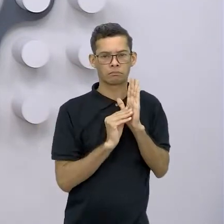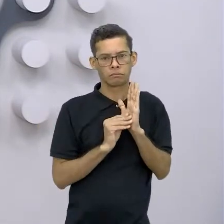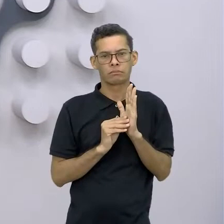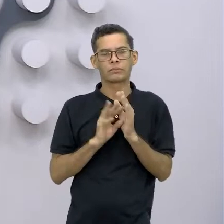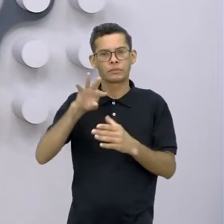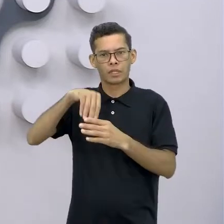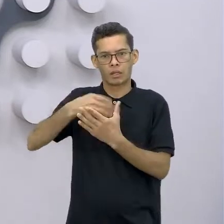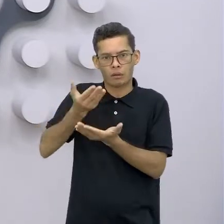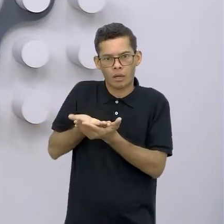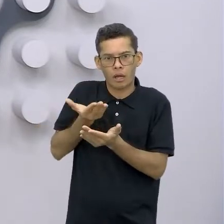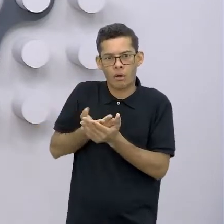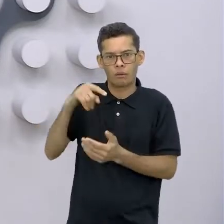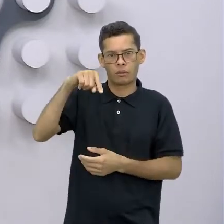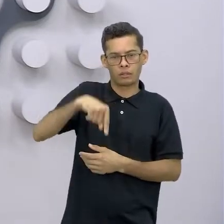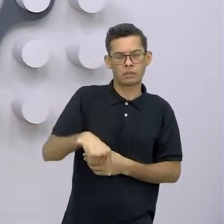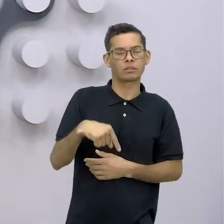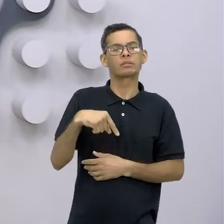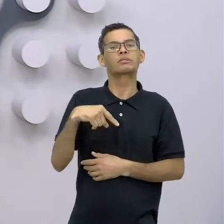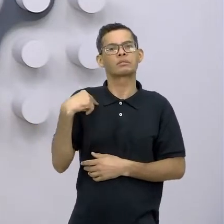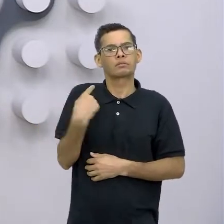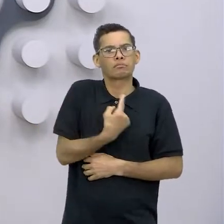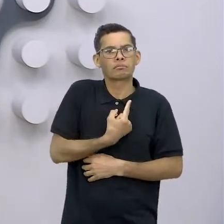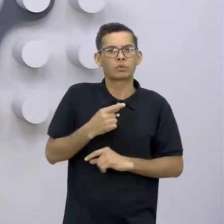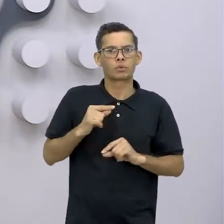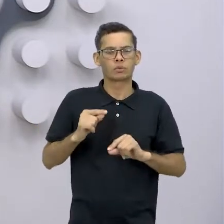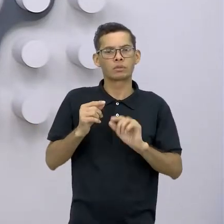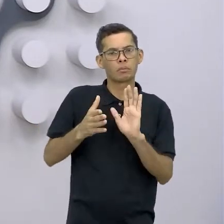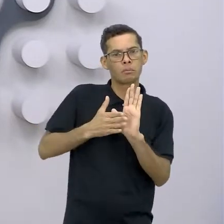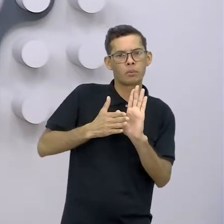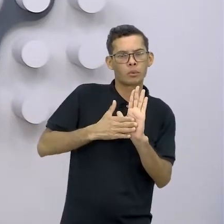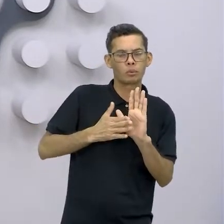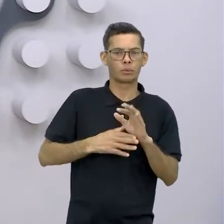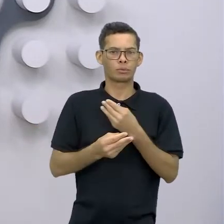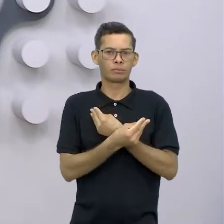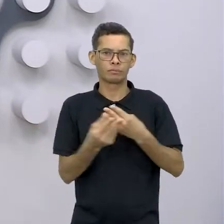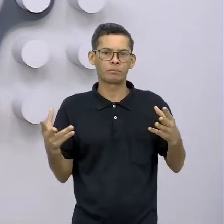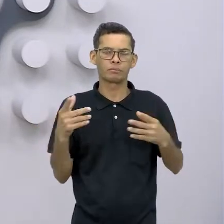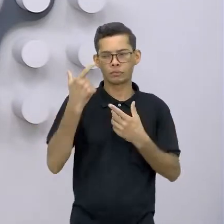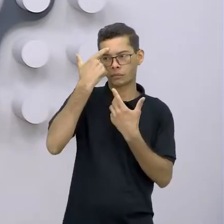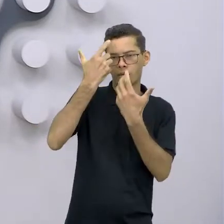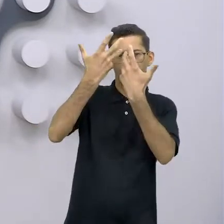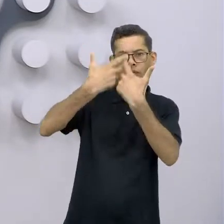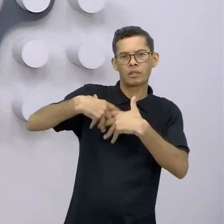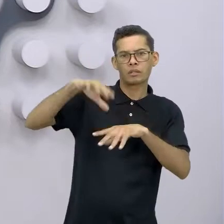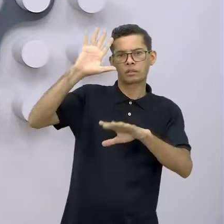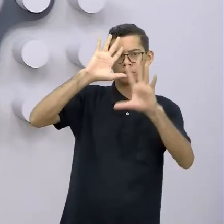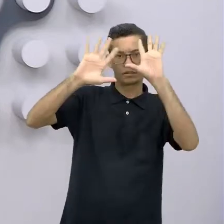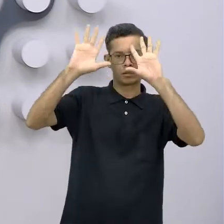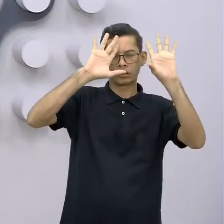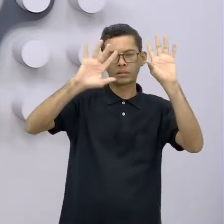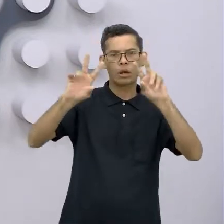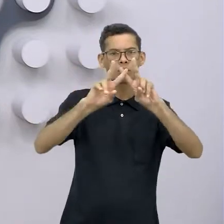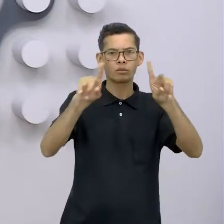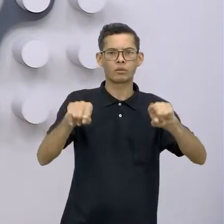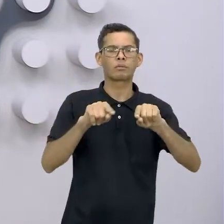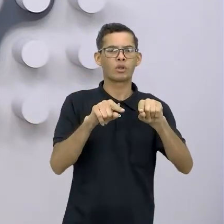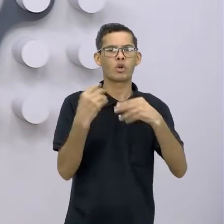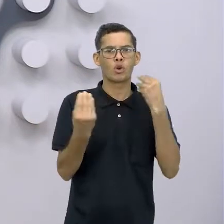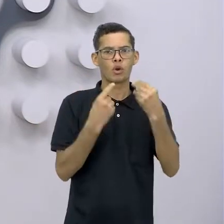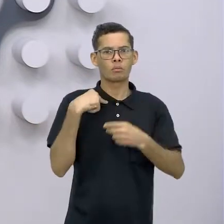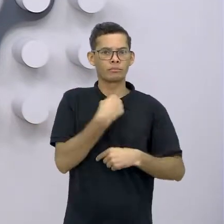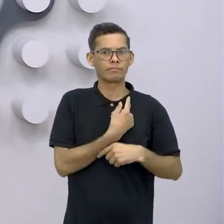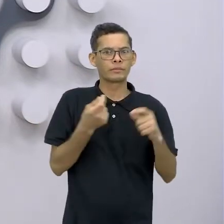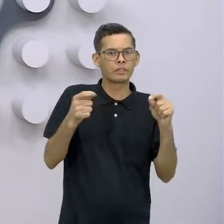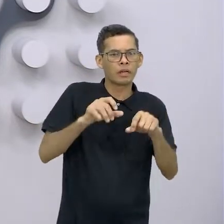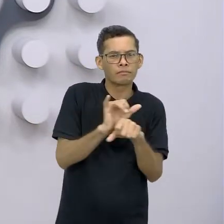aqui nessas aulas estar propondo também reflexões sobre como a gente pode